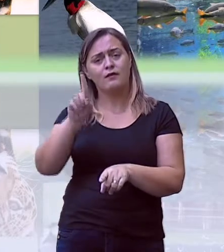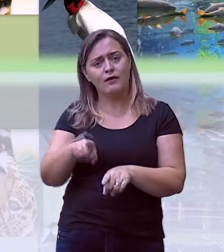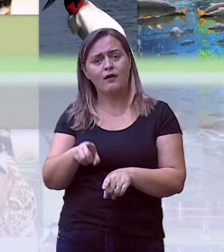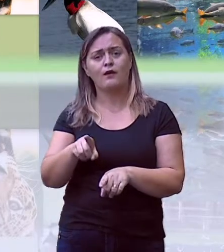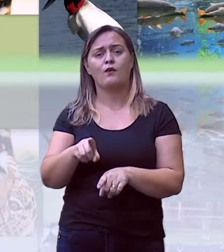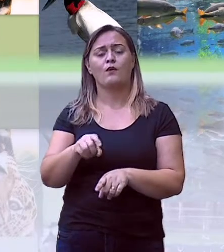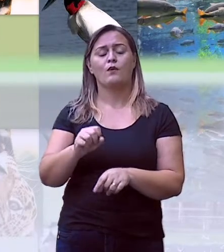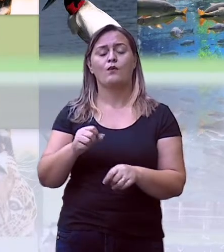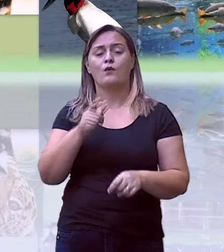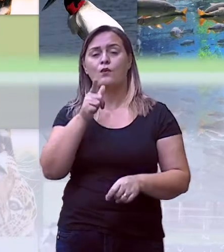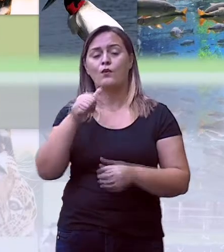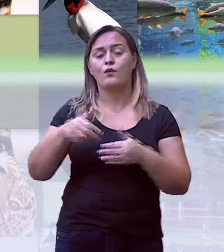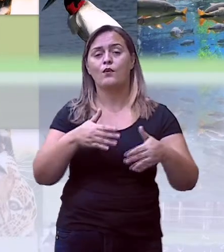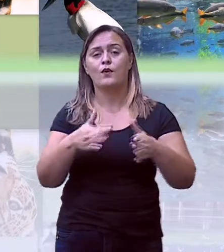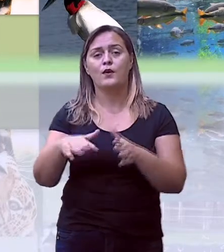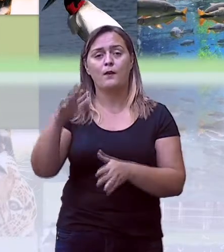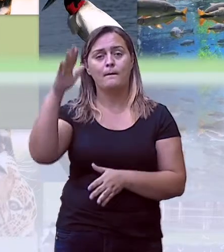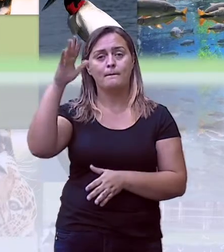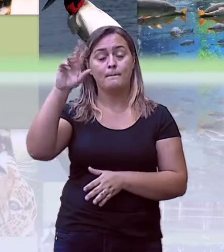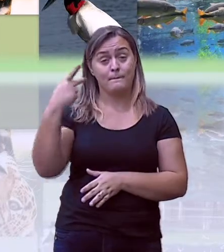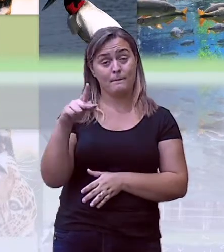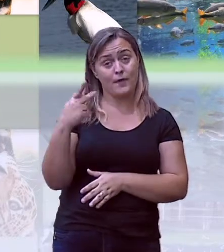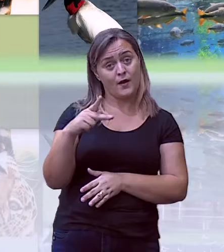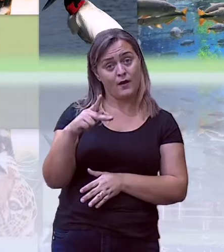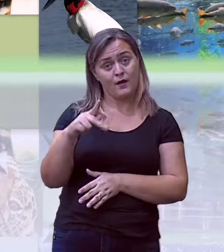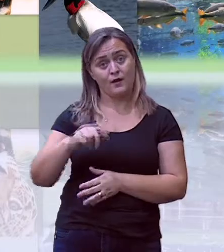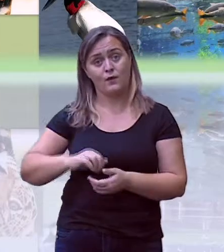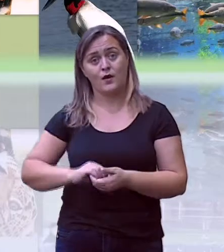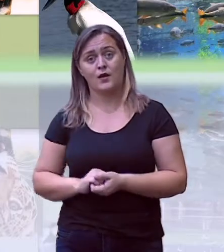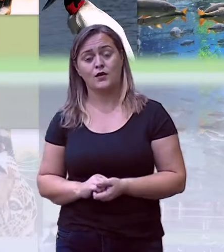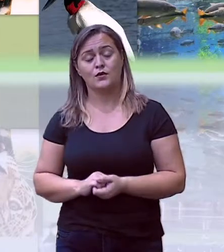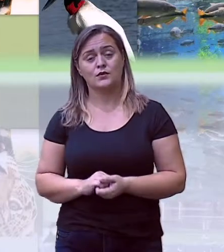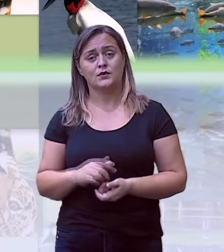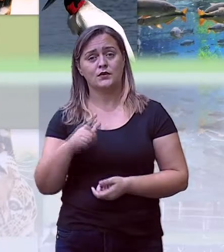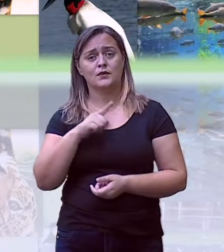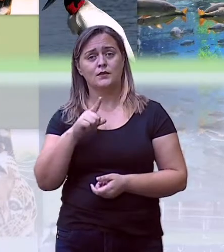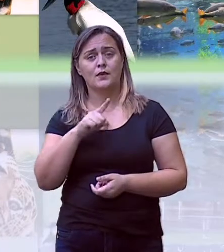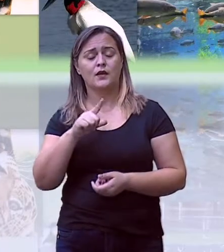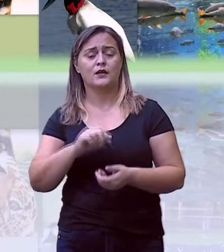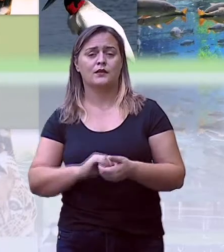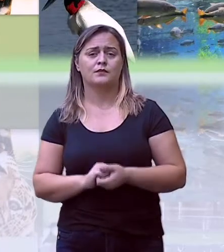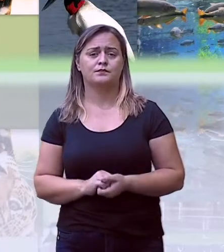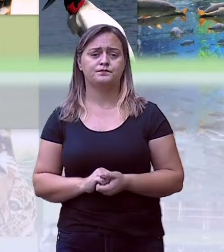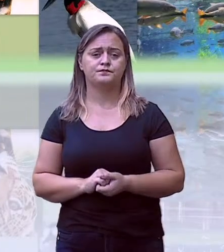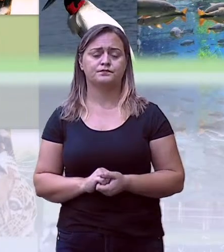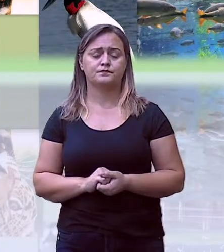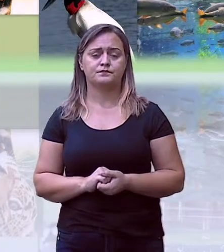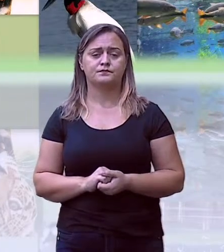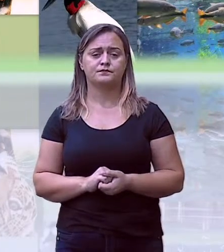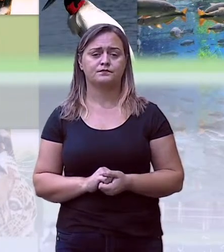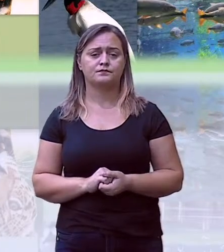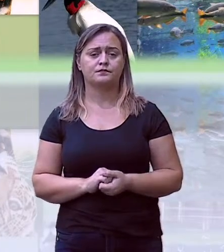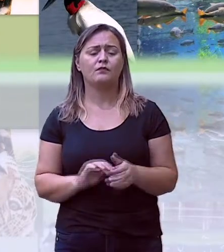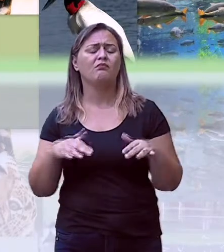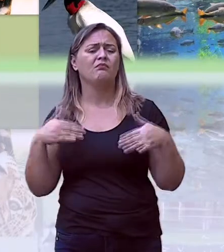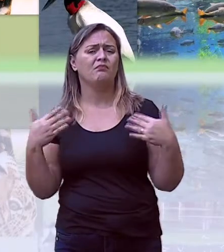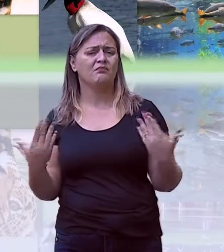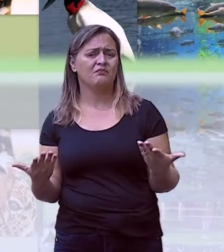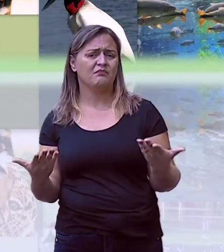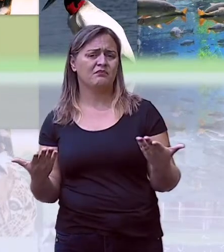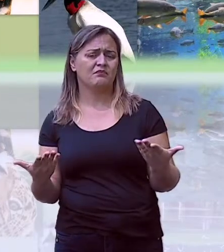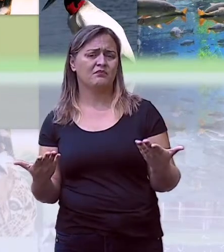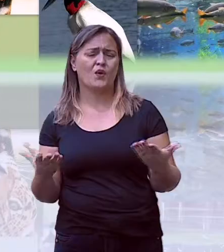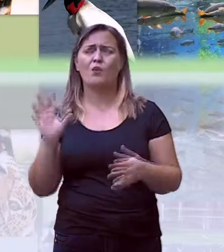Rio Paraguai, são Cuiabá, Aquidauana, Apa e Miranda. Como que seria